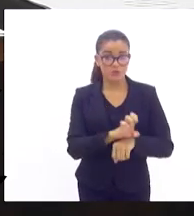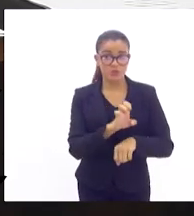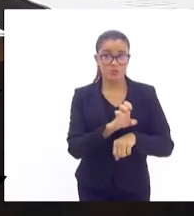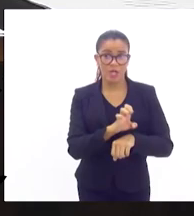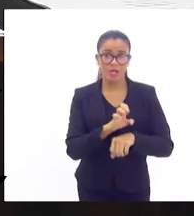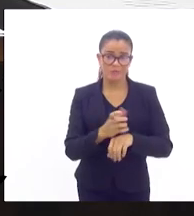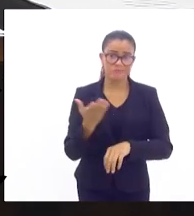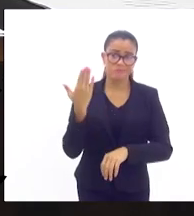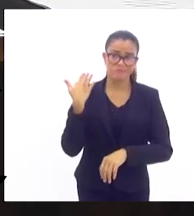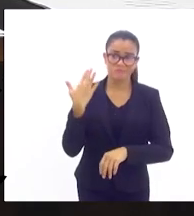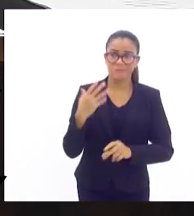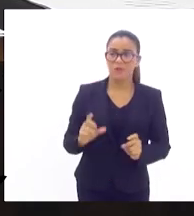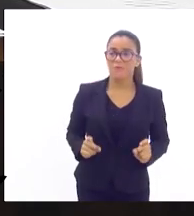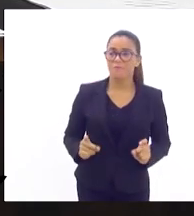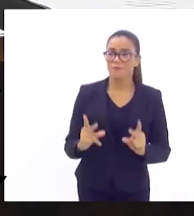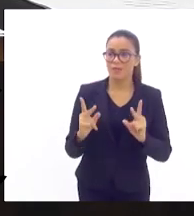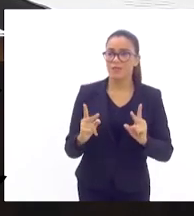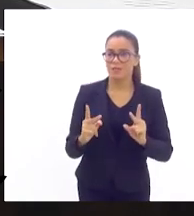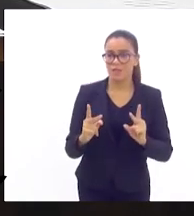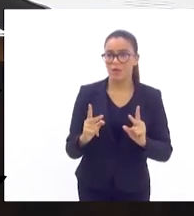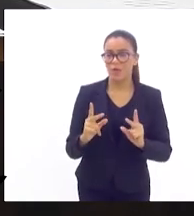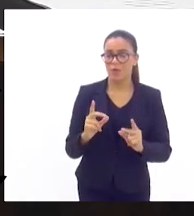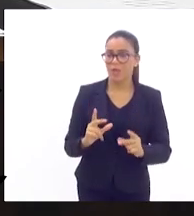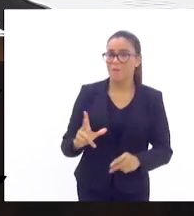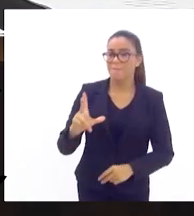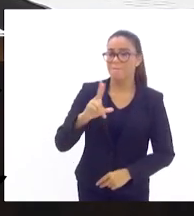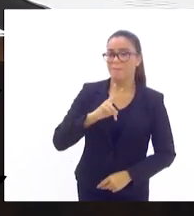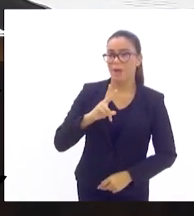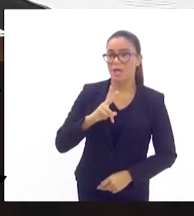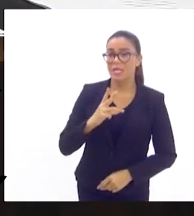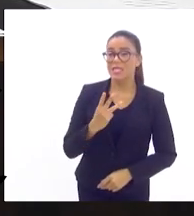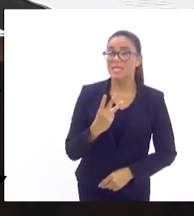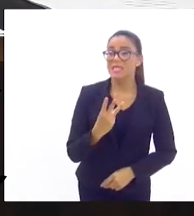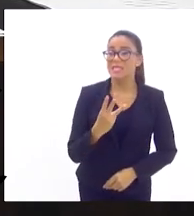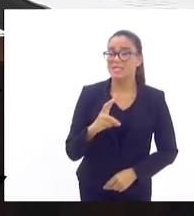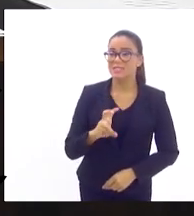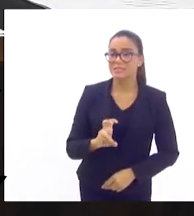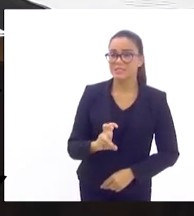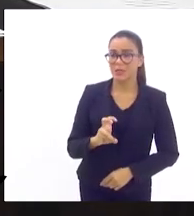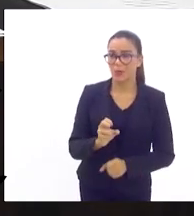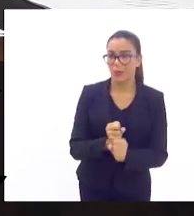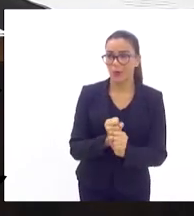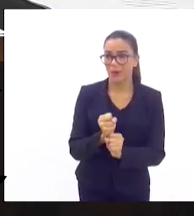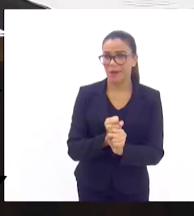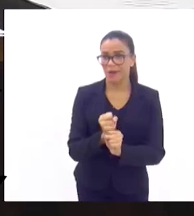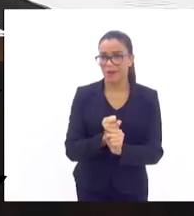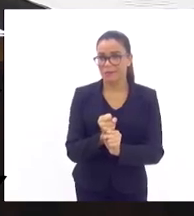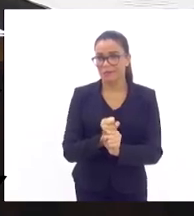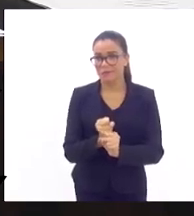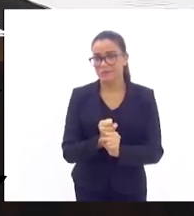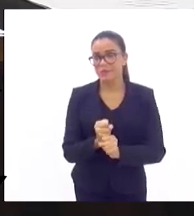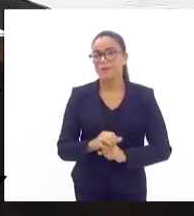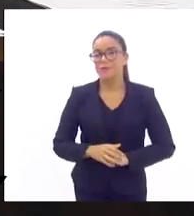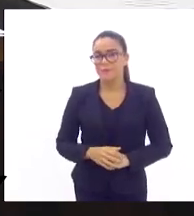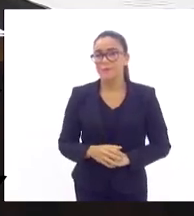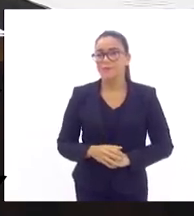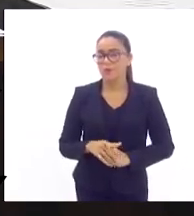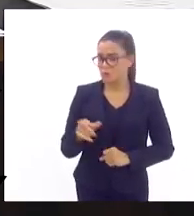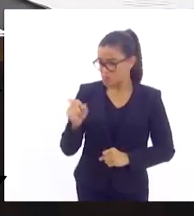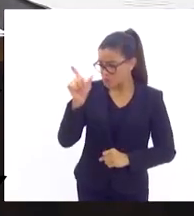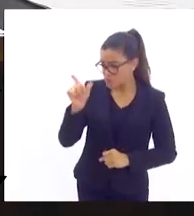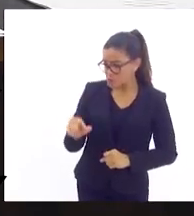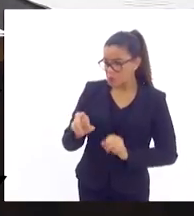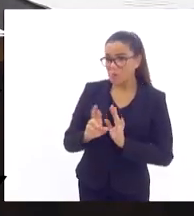foi feita a venda da SEDAE, que no caso é a privatização por 35 anos, e depois mais 35 anos. Mas o que vem aqui, já que o senhor representa